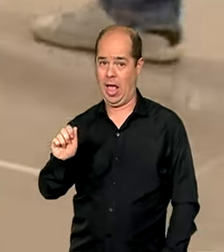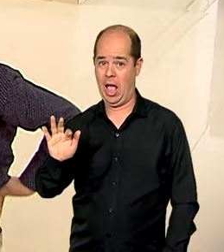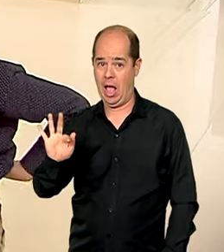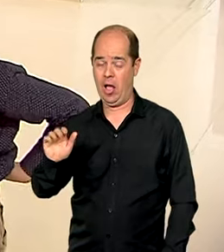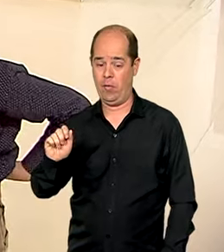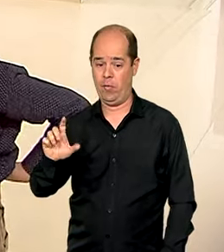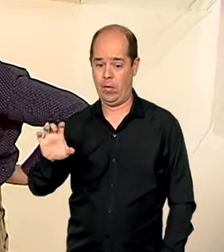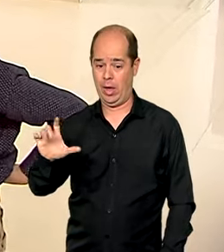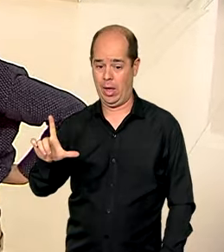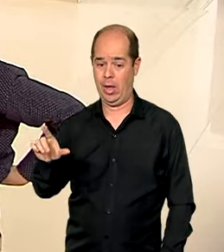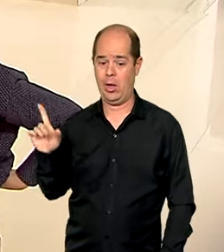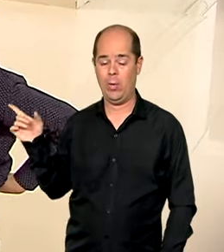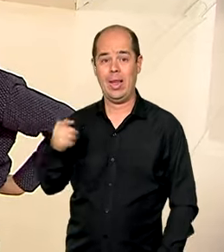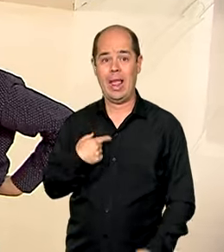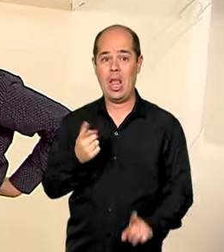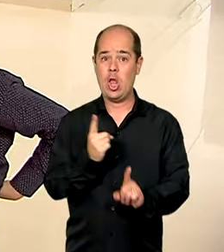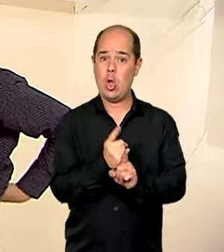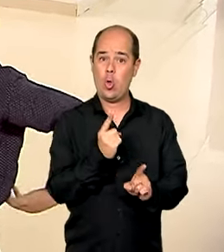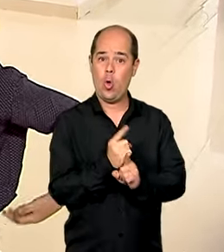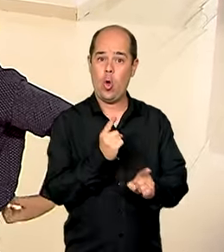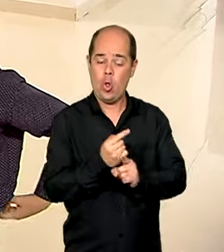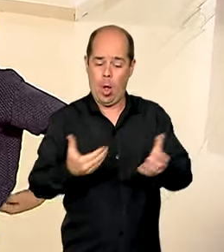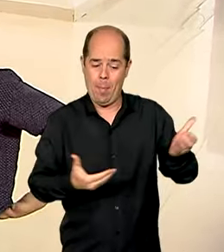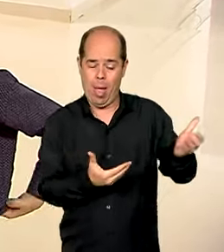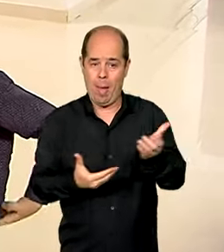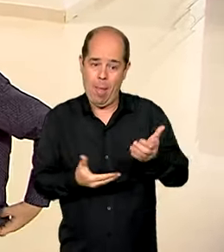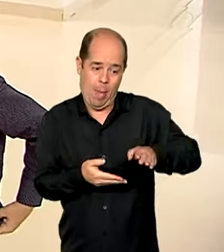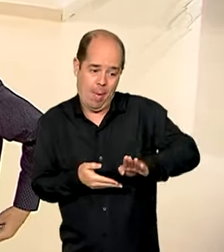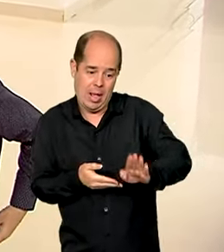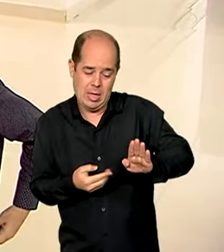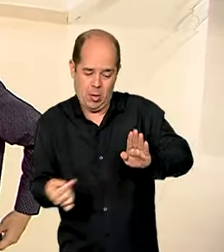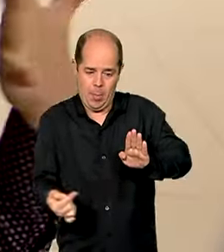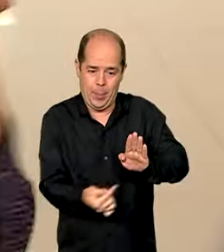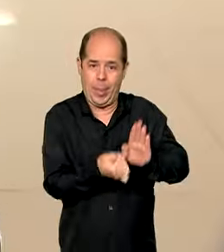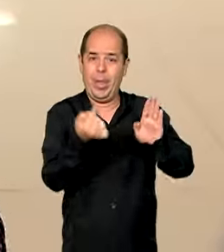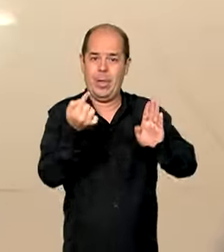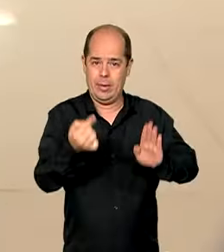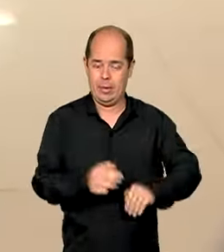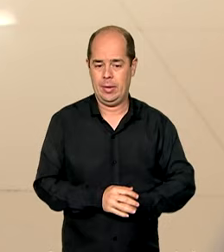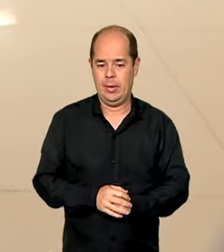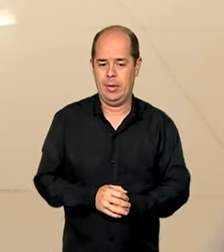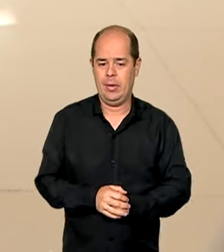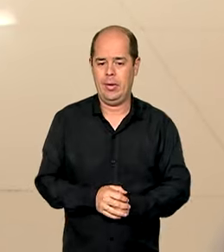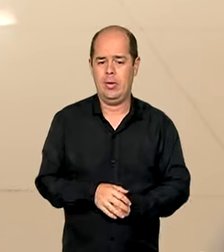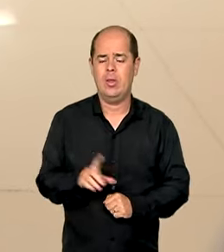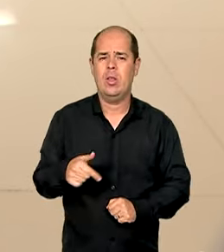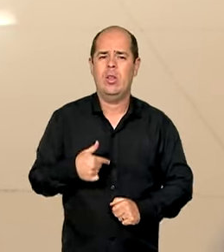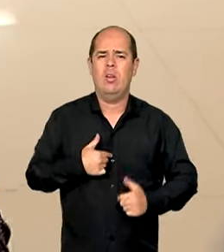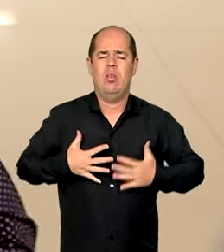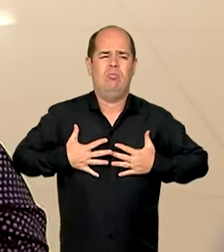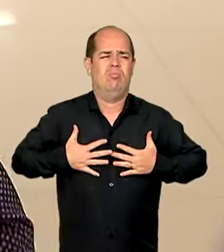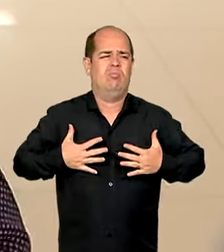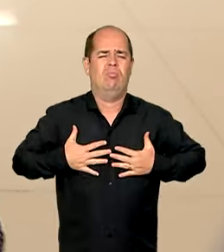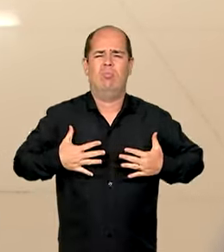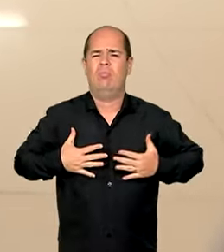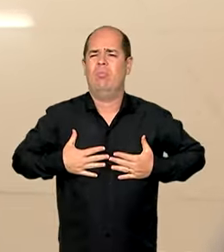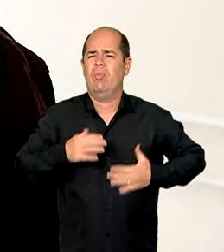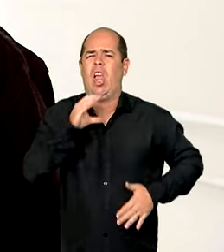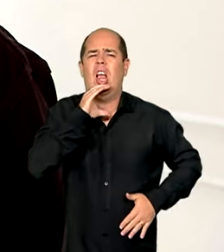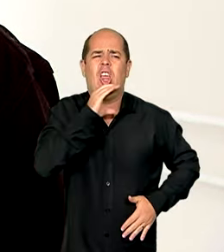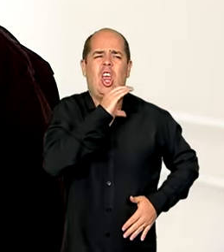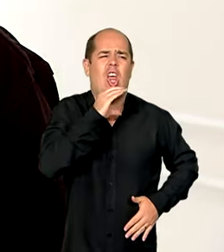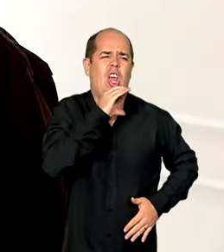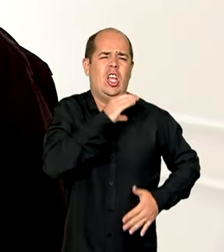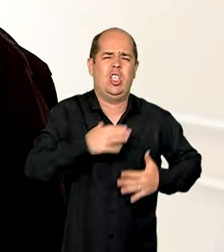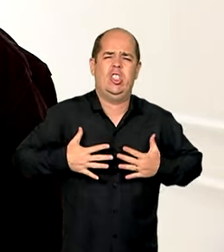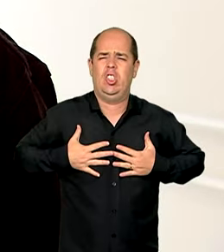pezinho. Seus 5 anos de vida têm sido marcados pela dor. Botou com pressa quente.